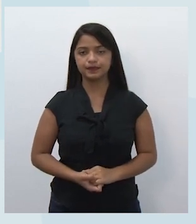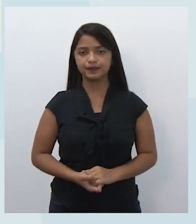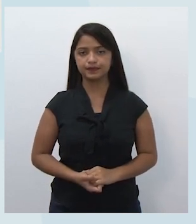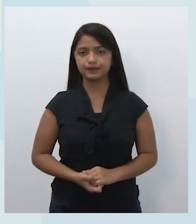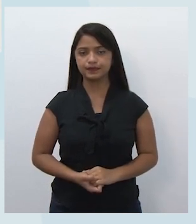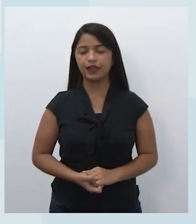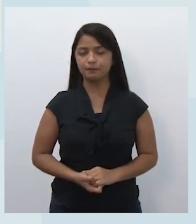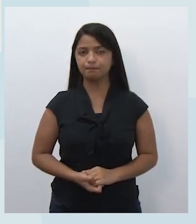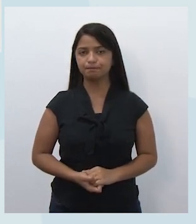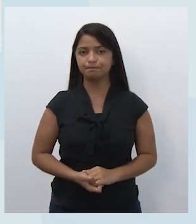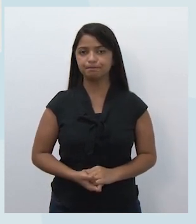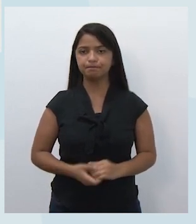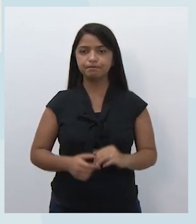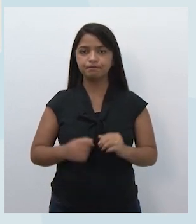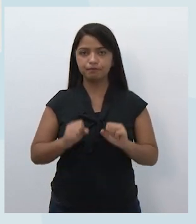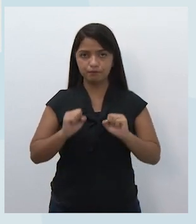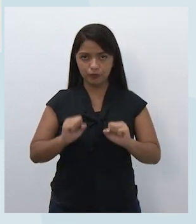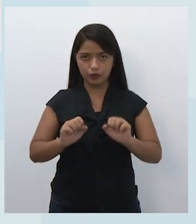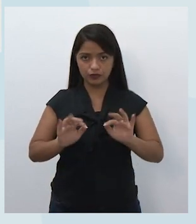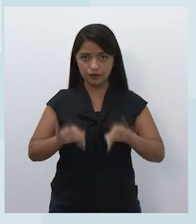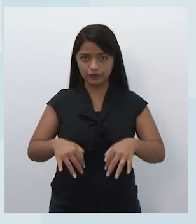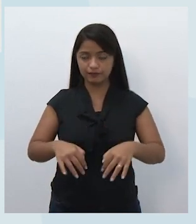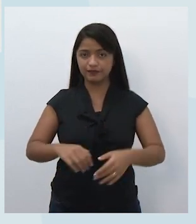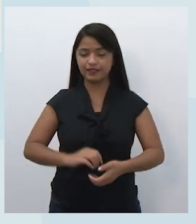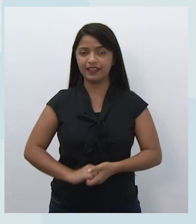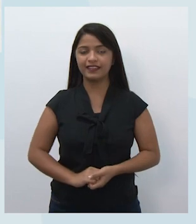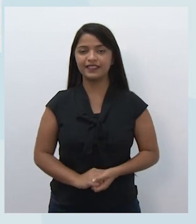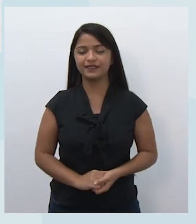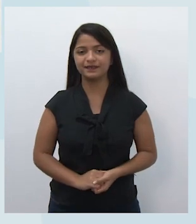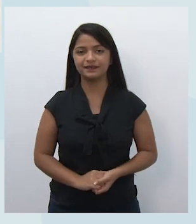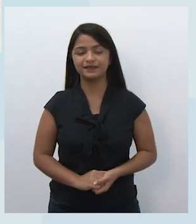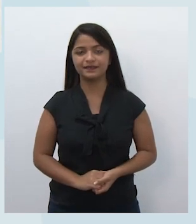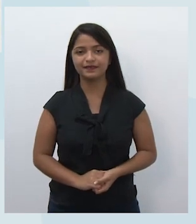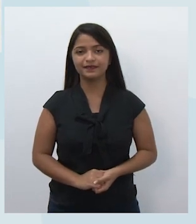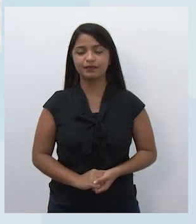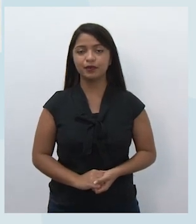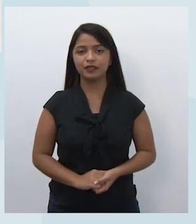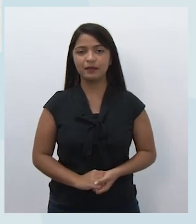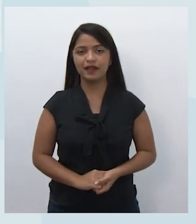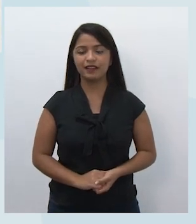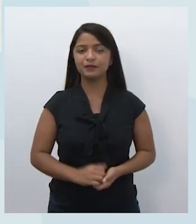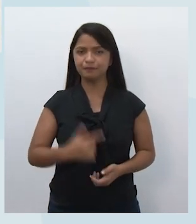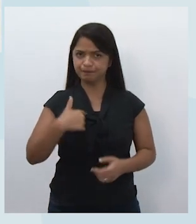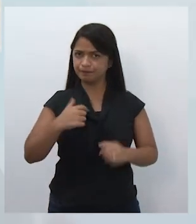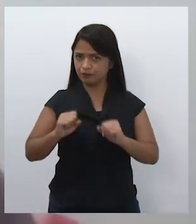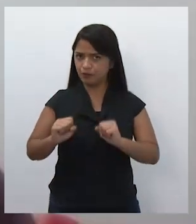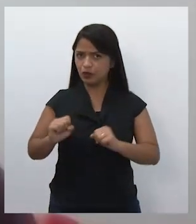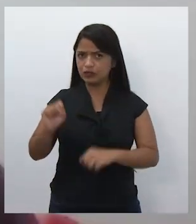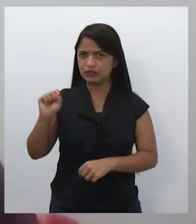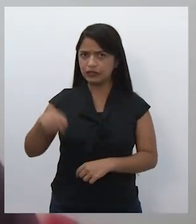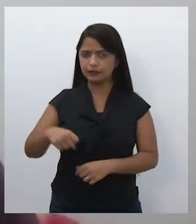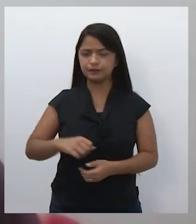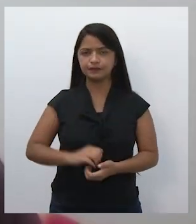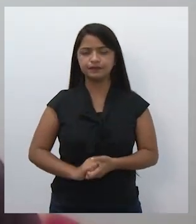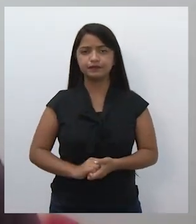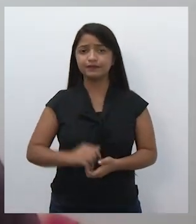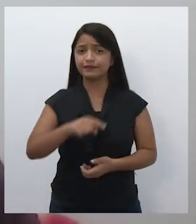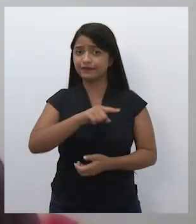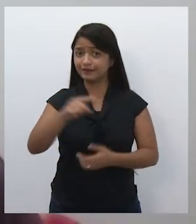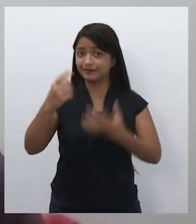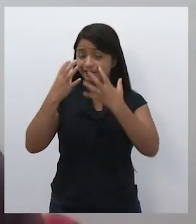Você poderia finalizar para a gente, Marcos? Passa a palavra para você. Posso sim, Evânia. Então, vocês observaram